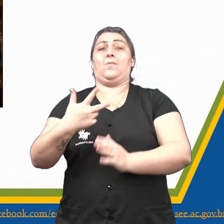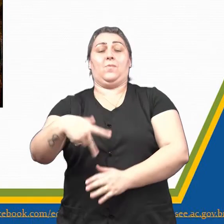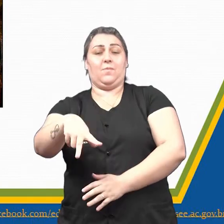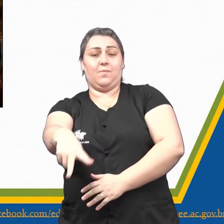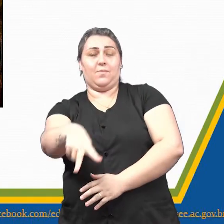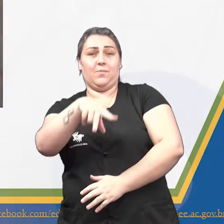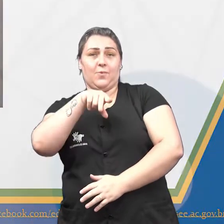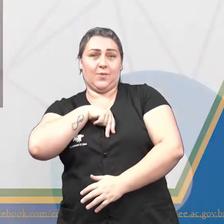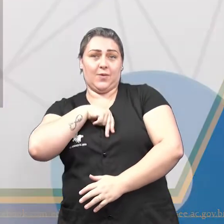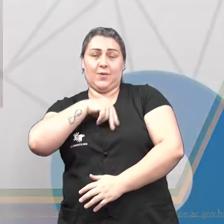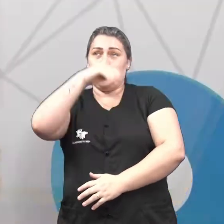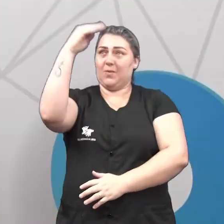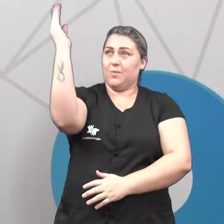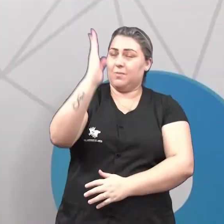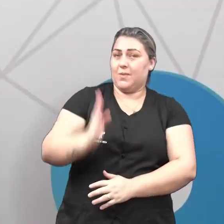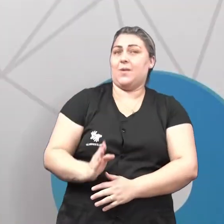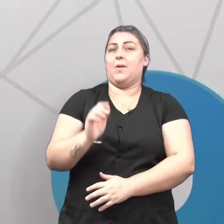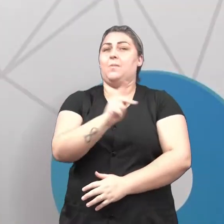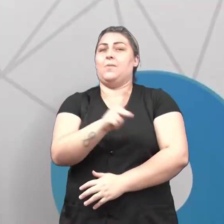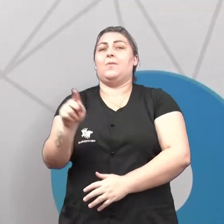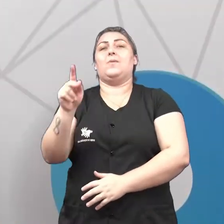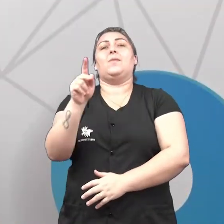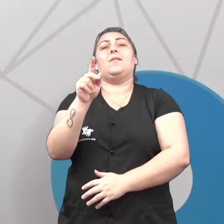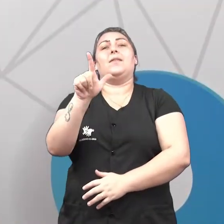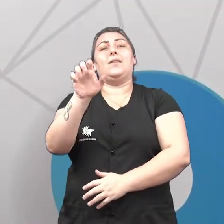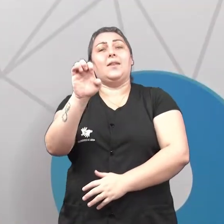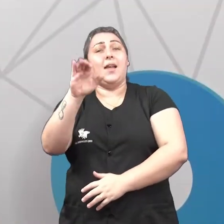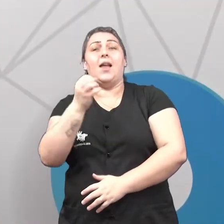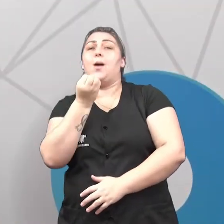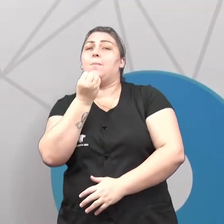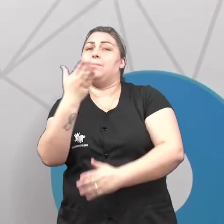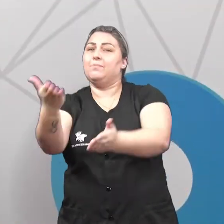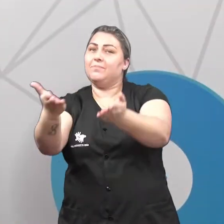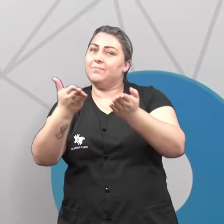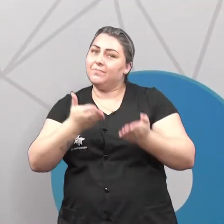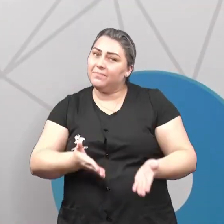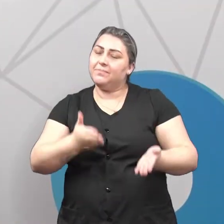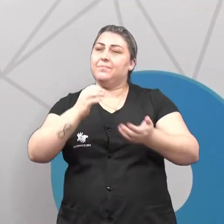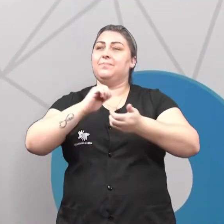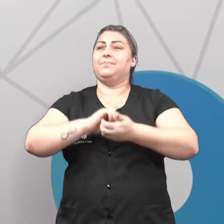no Brasil. Sou a professora Vanderleia, sejam bem-vindos.